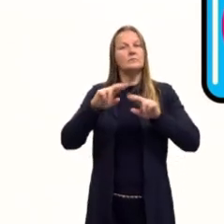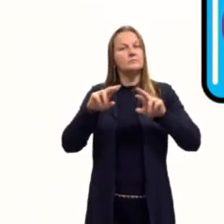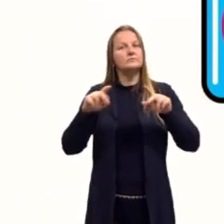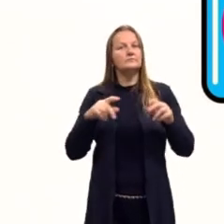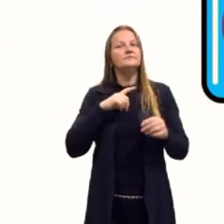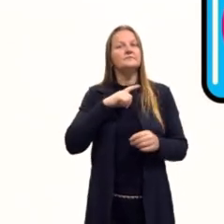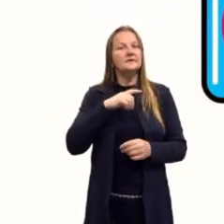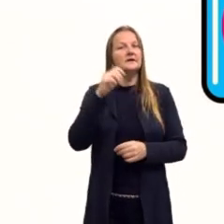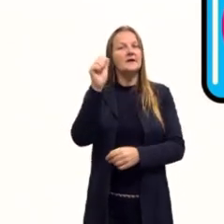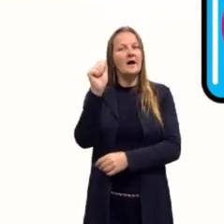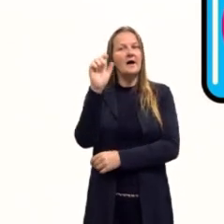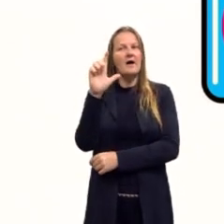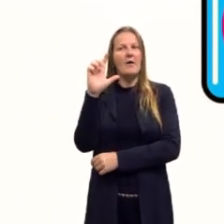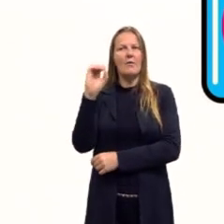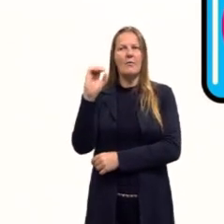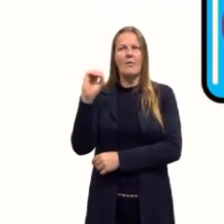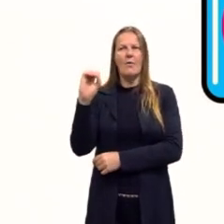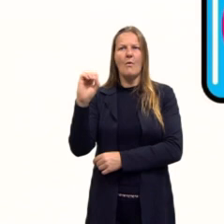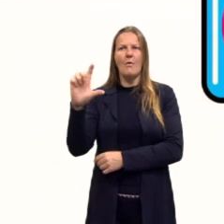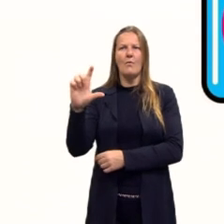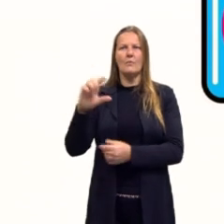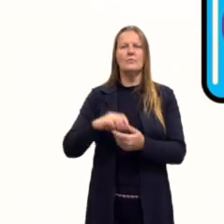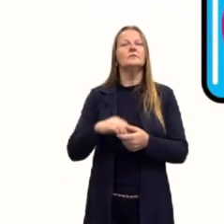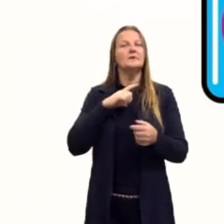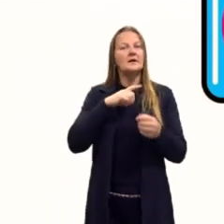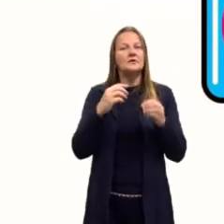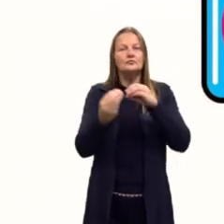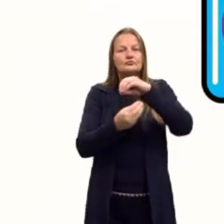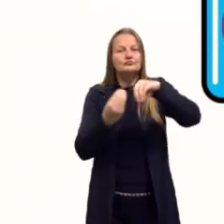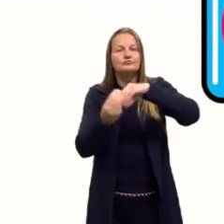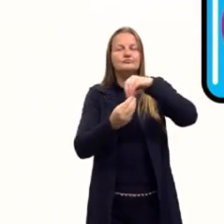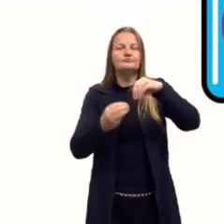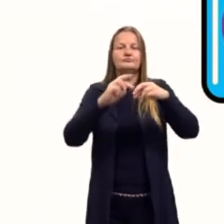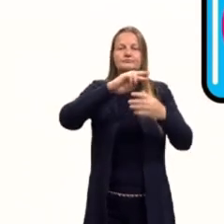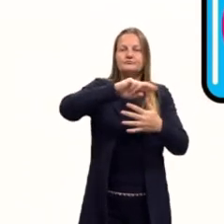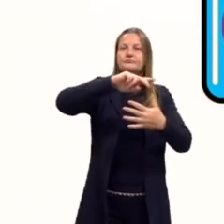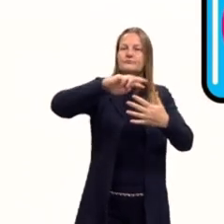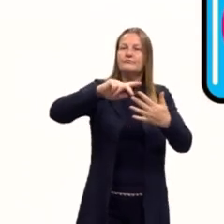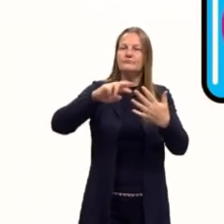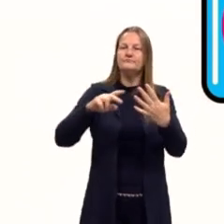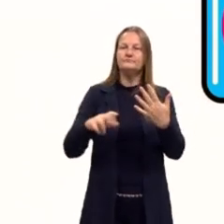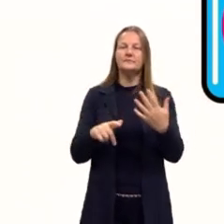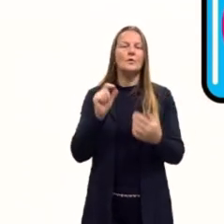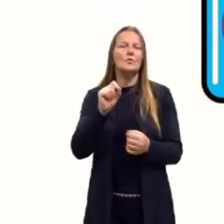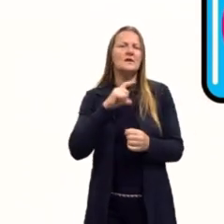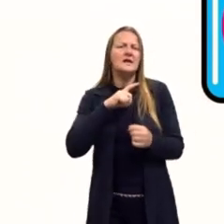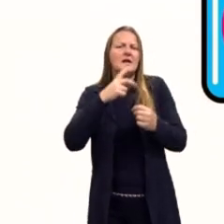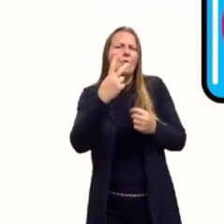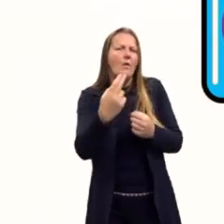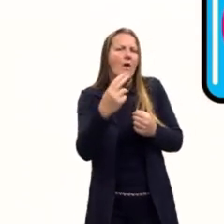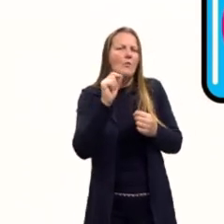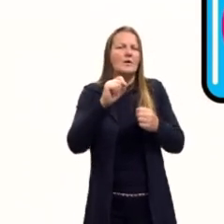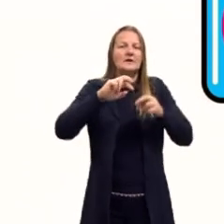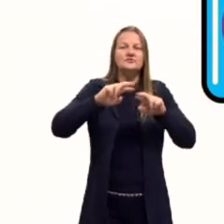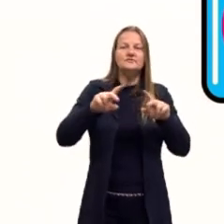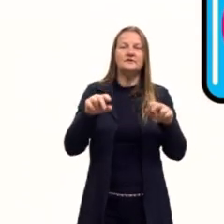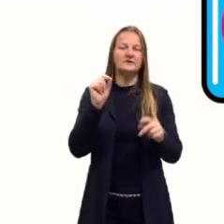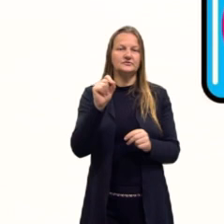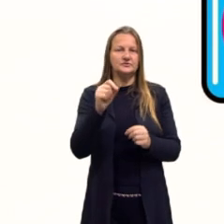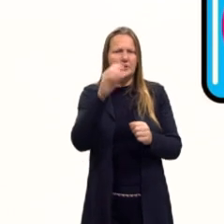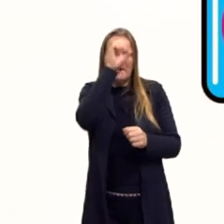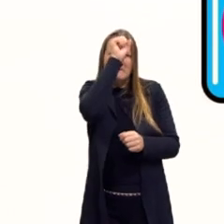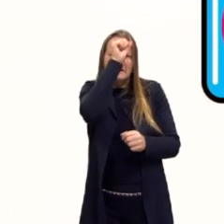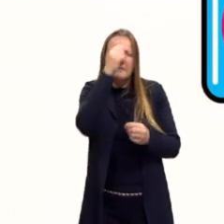esses a gente usa essa nomenclatura álcool bom mas o que que tem em comum e o que que diferencie seus produtos